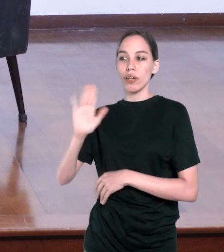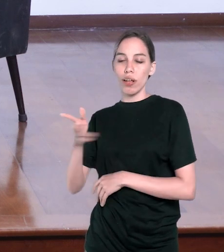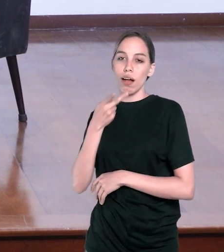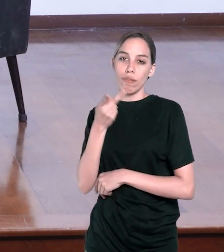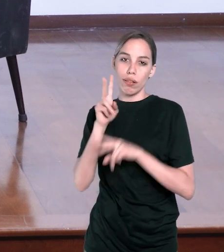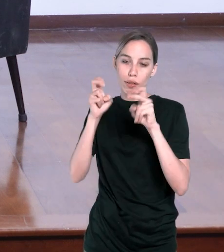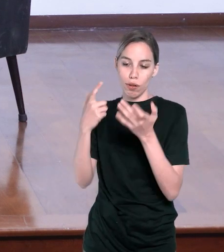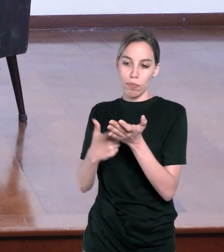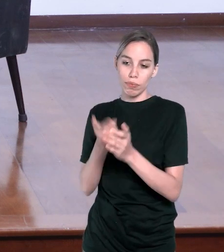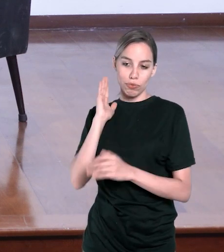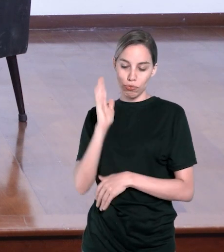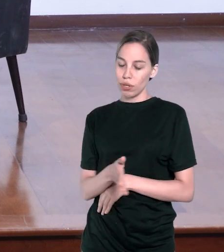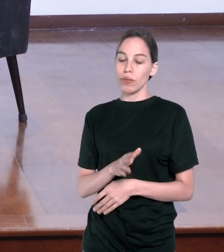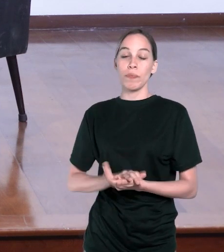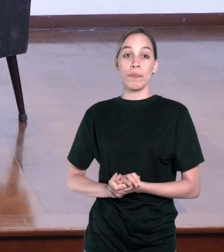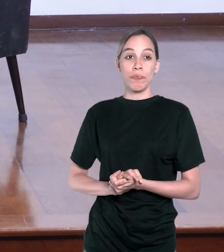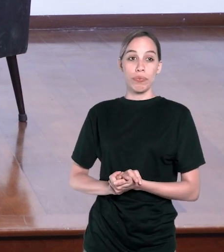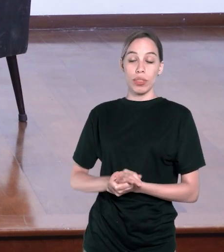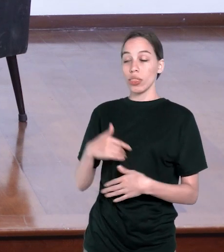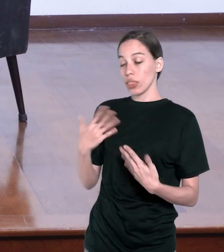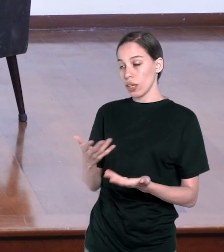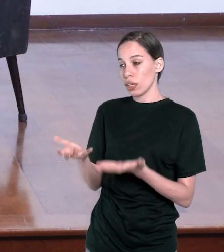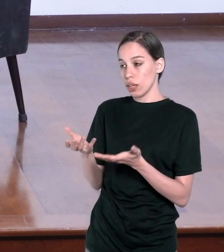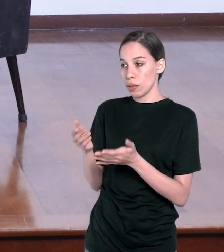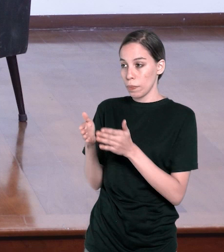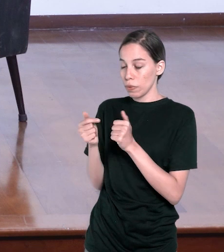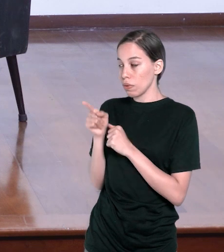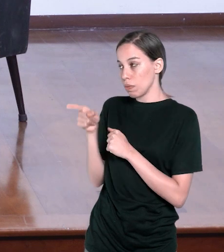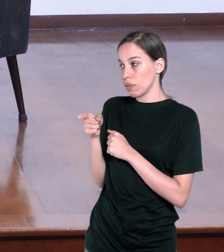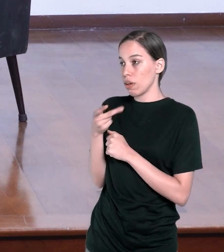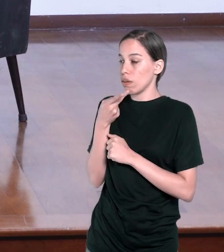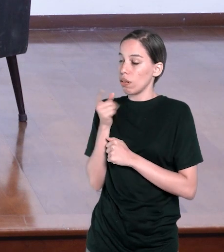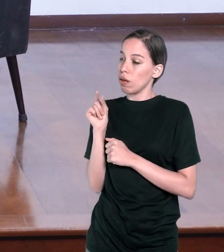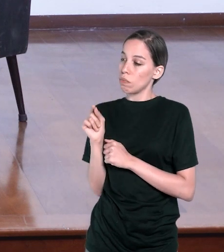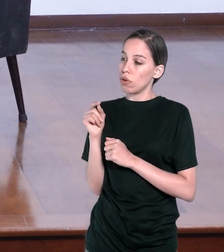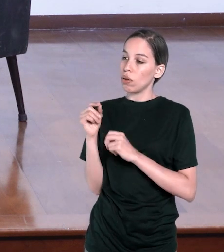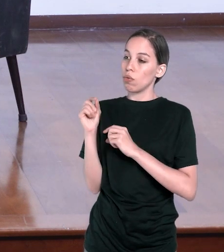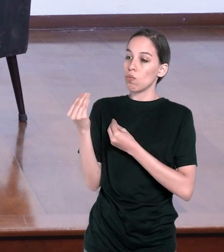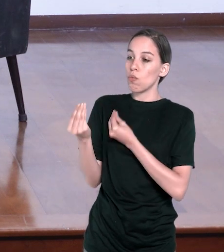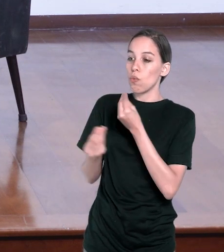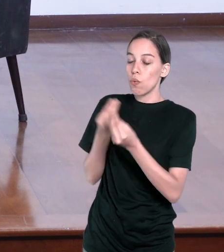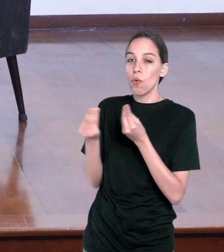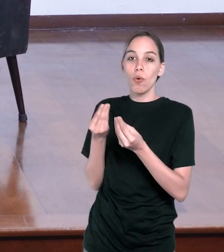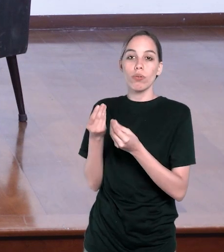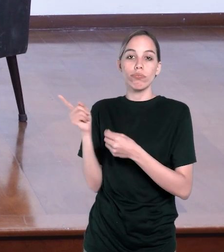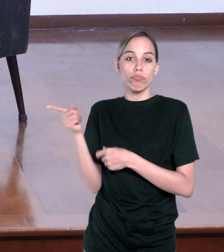dela. Então, Marta, eu queria pedir para que você fizesse um breve relato da sua trajetória como jornalista, que